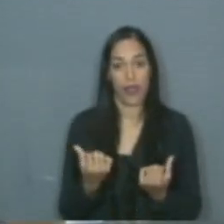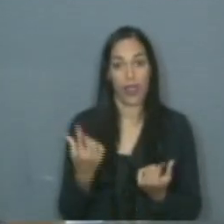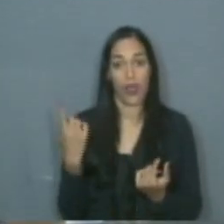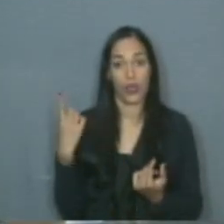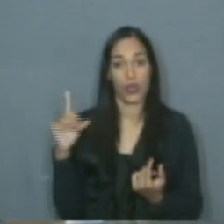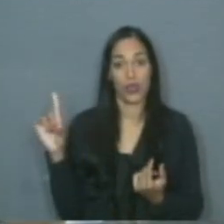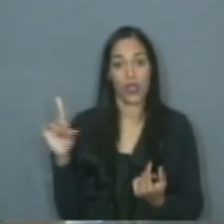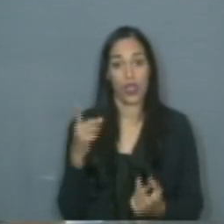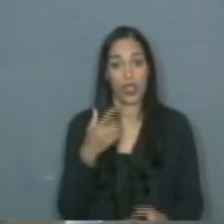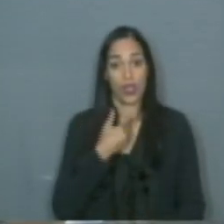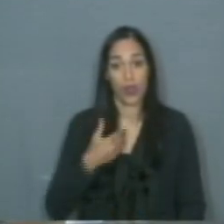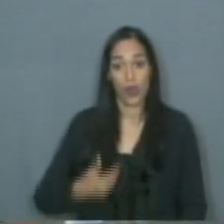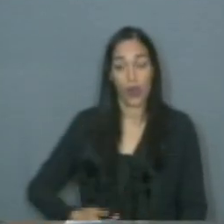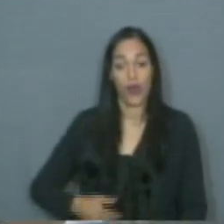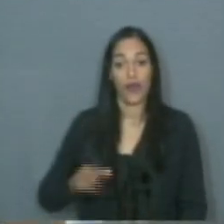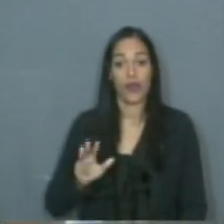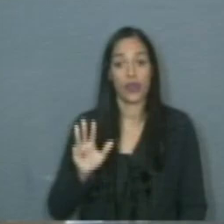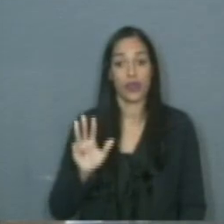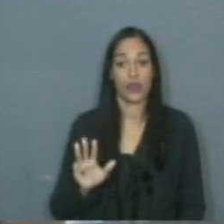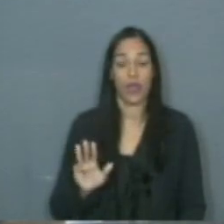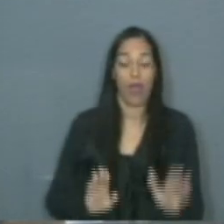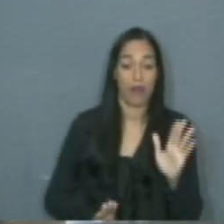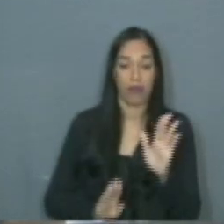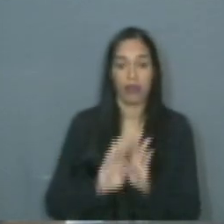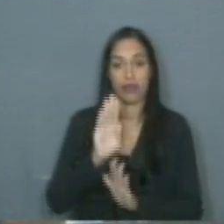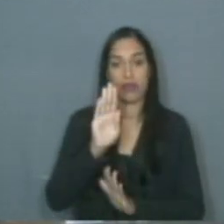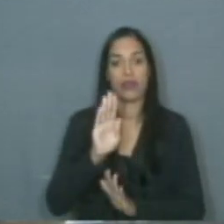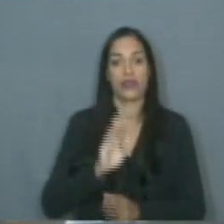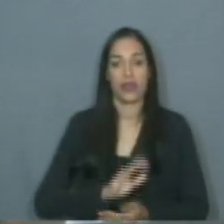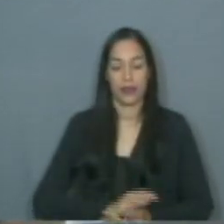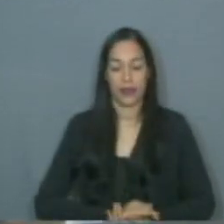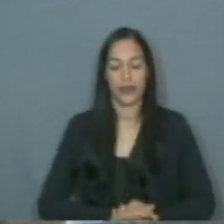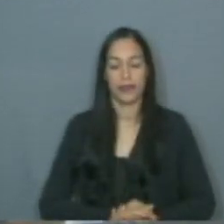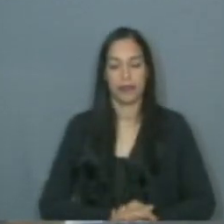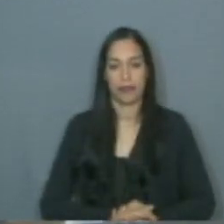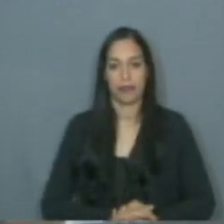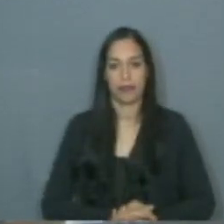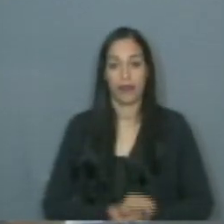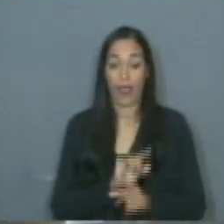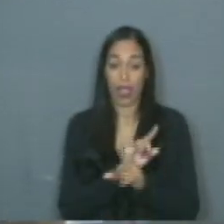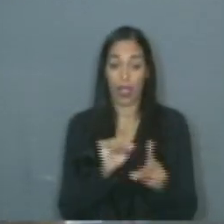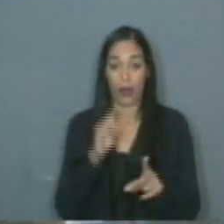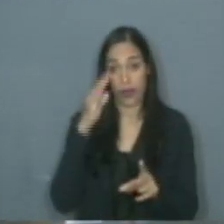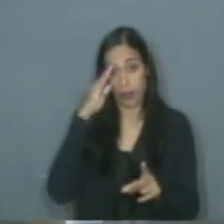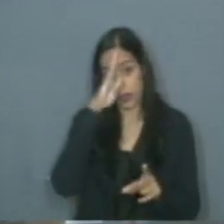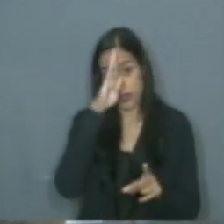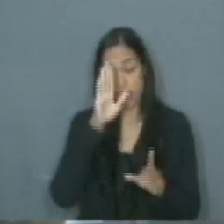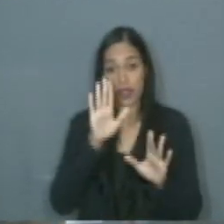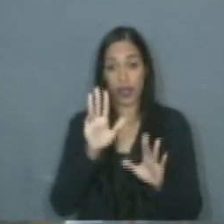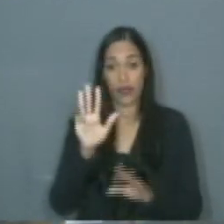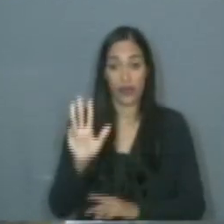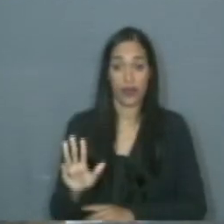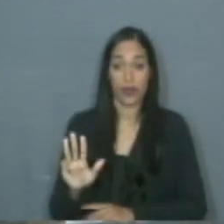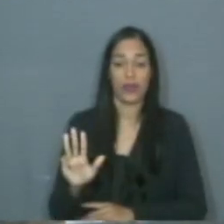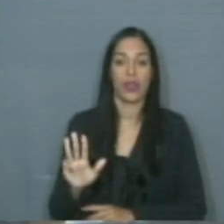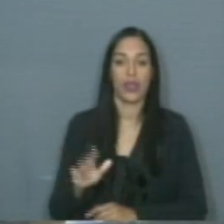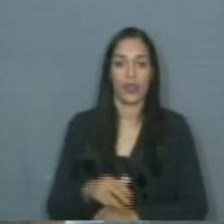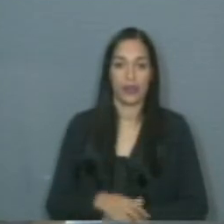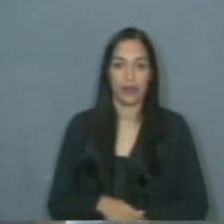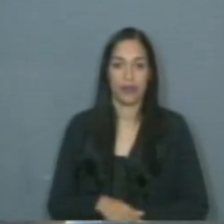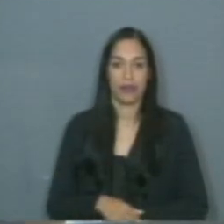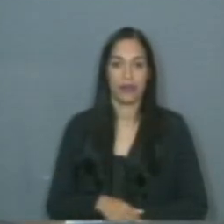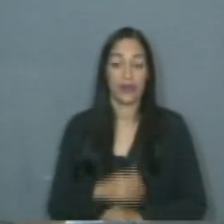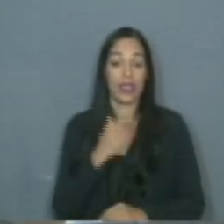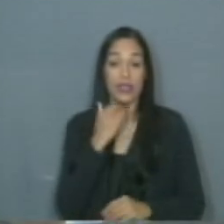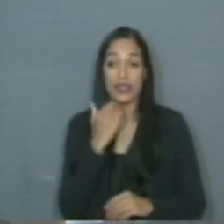governo Lula bateu máximas históricas. Não foi Bolsonaro, foi Lula. E olha, sem